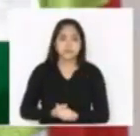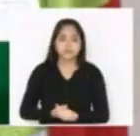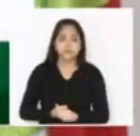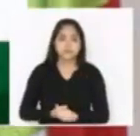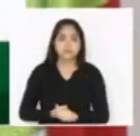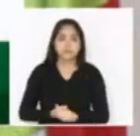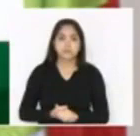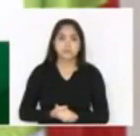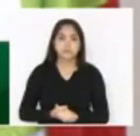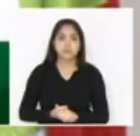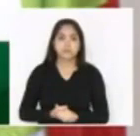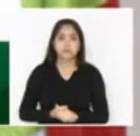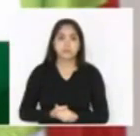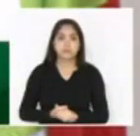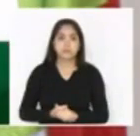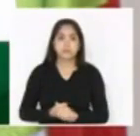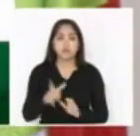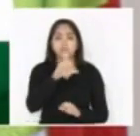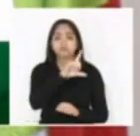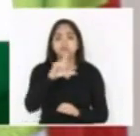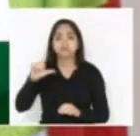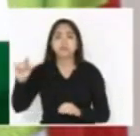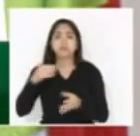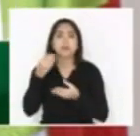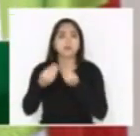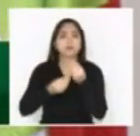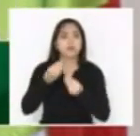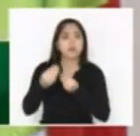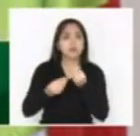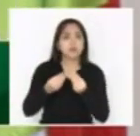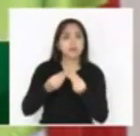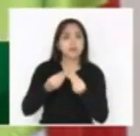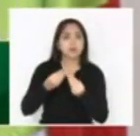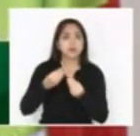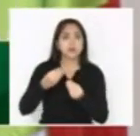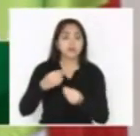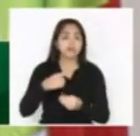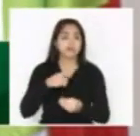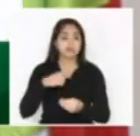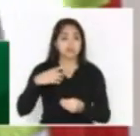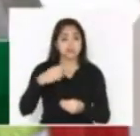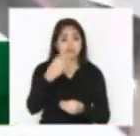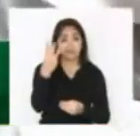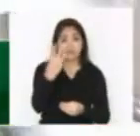Como ir embora se eu tinha 3 crianças?